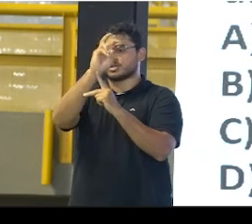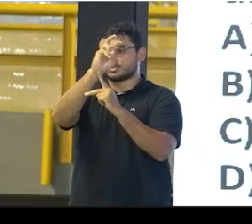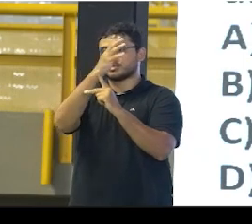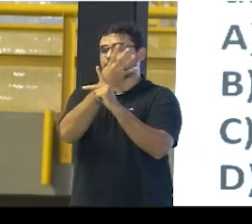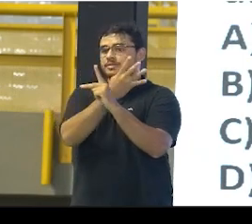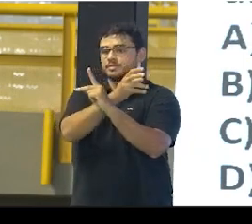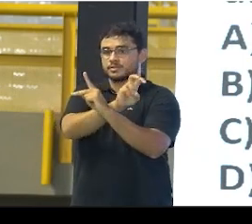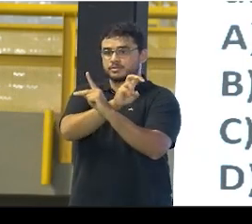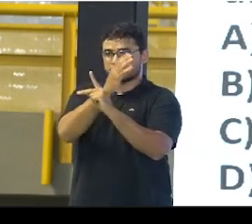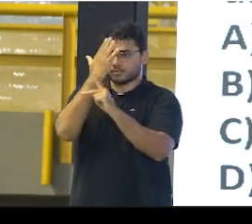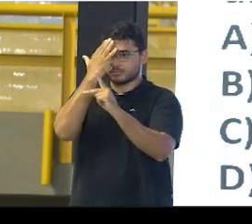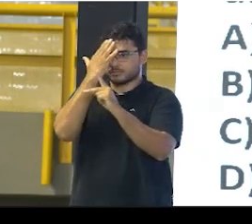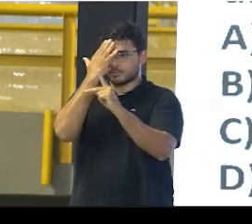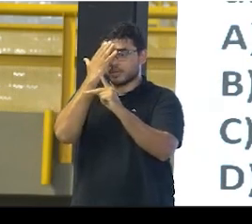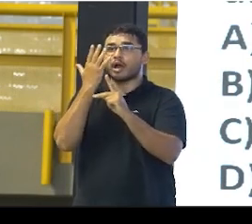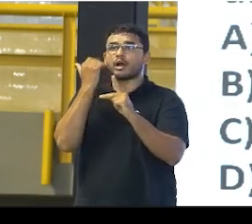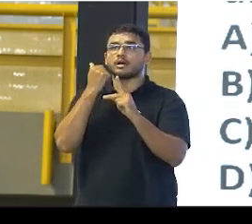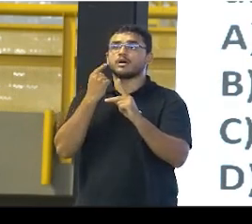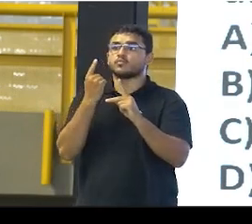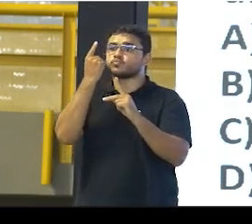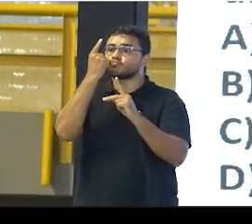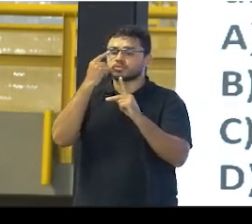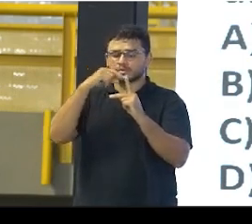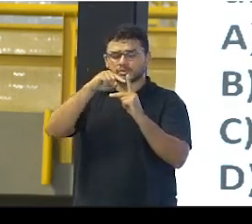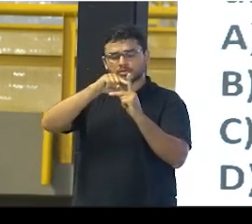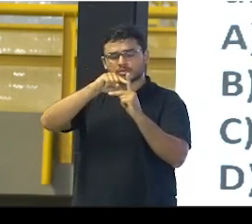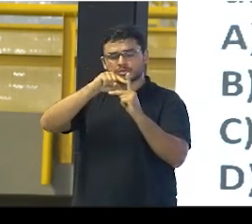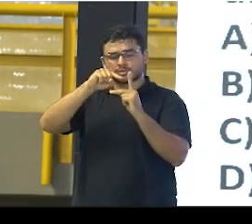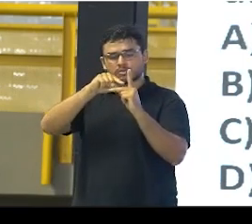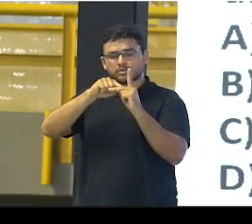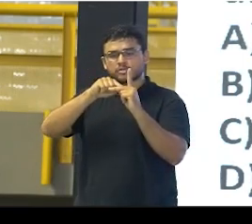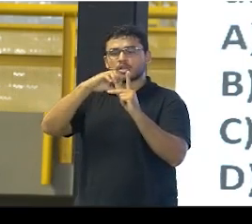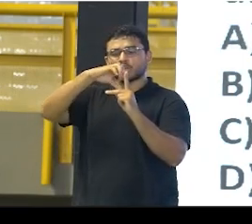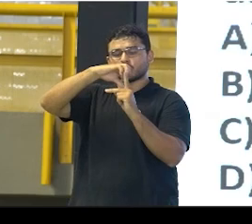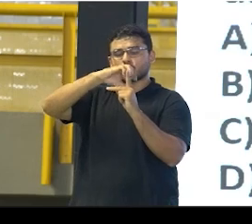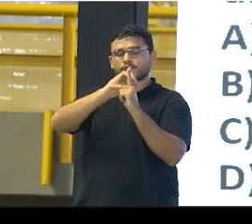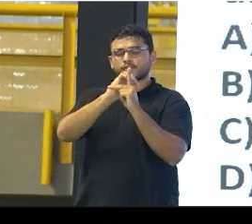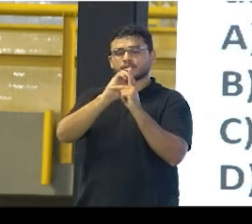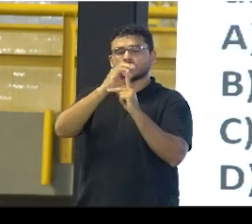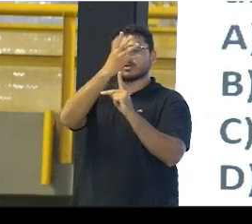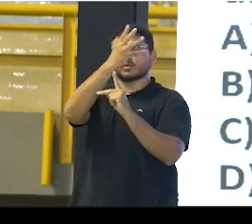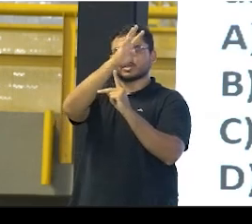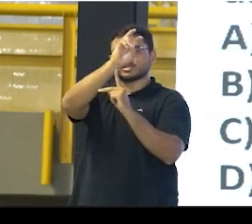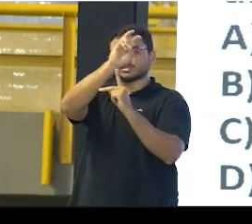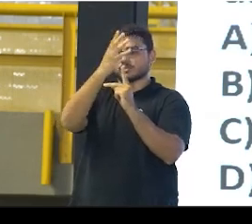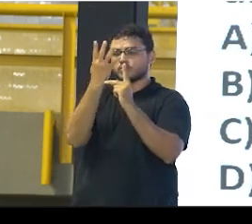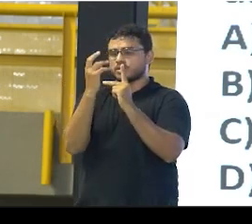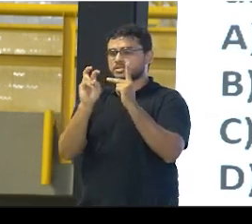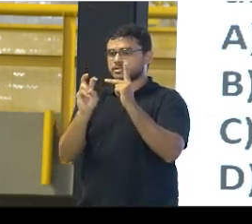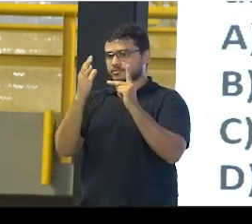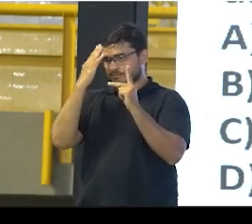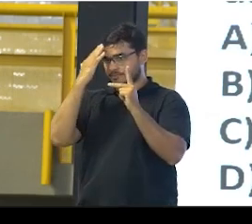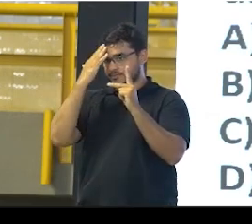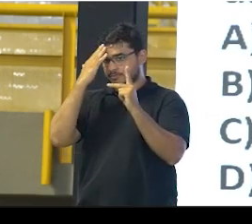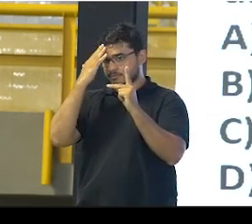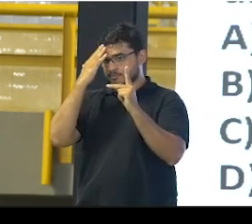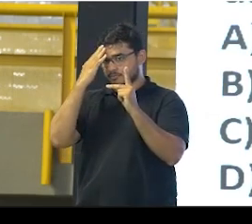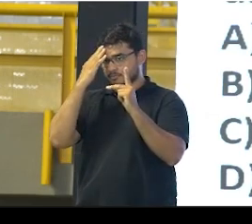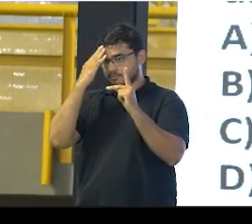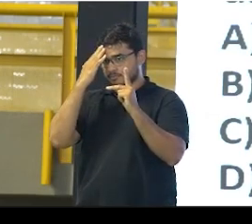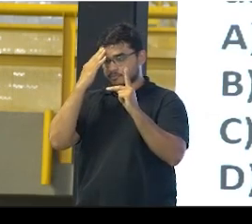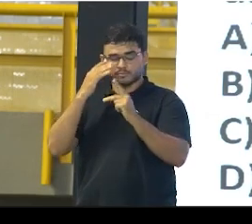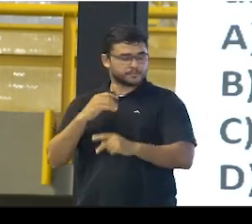três ângulos. Que aí a gente vai fazer o seguinte, ó. O seno, pessoal, ele vai crescendo, ó. O seno.